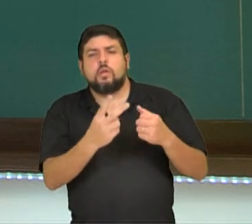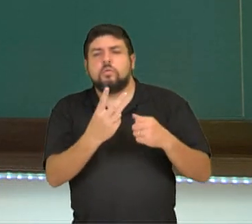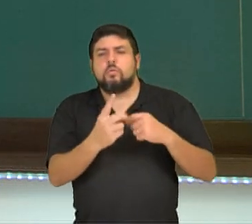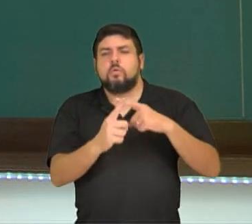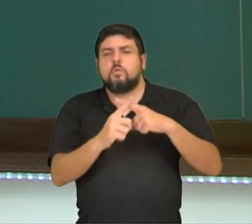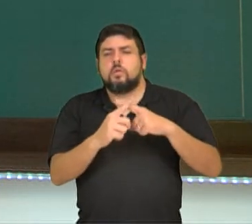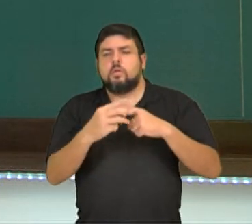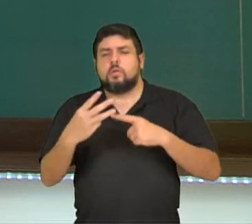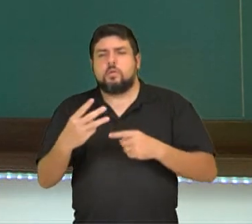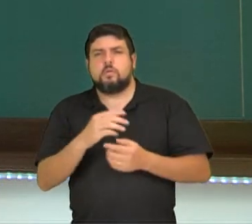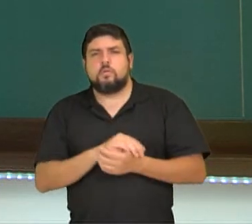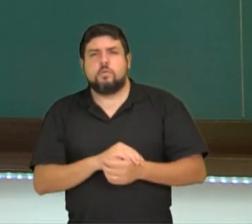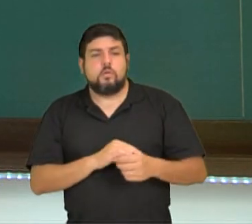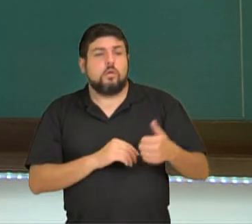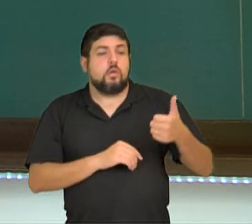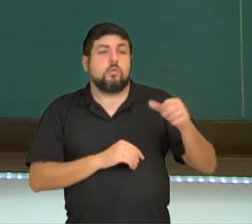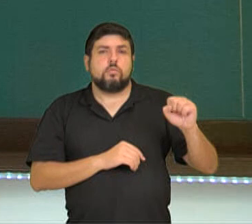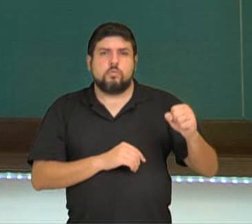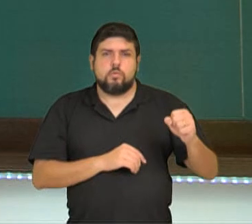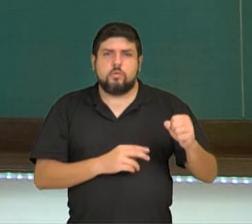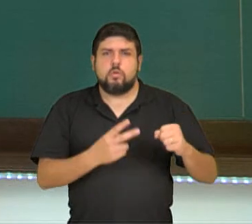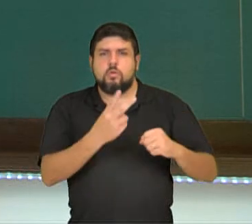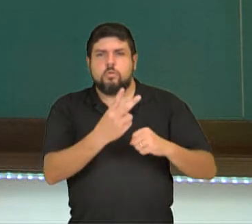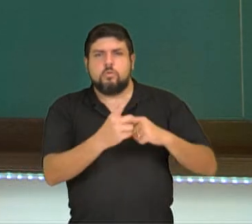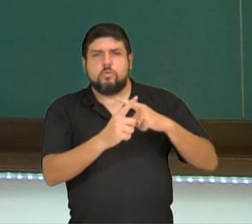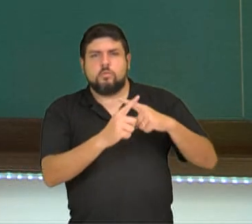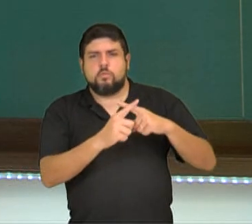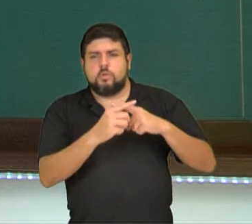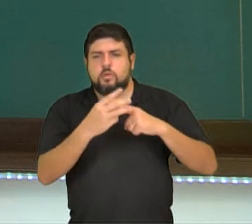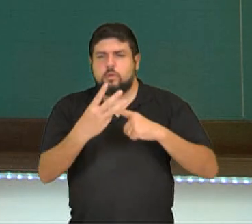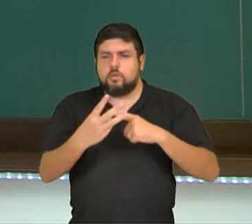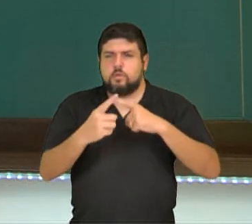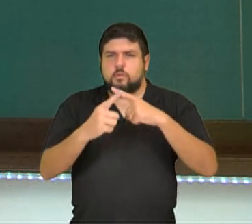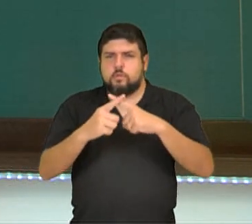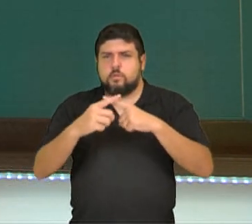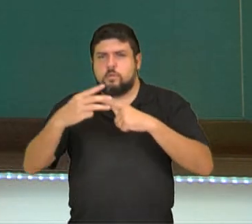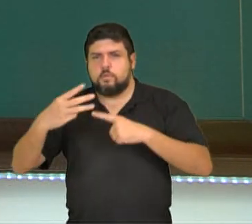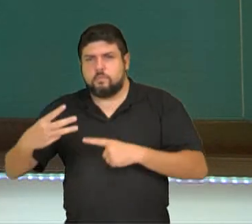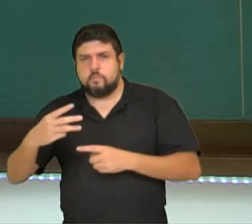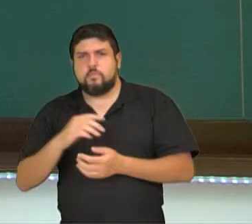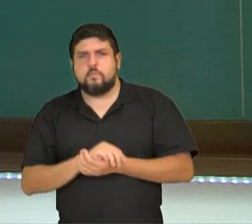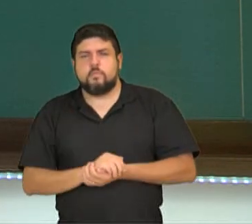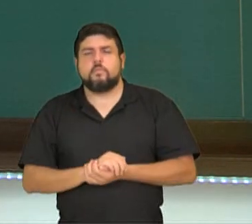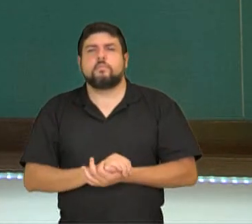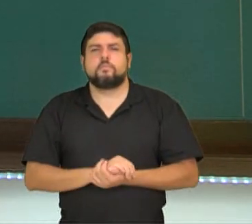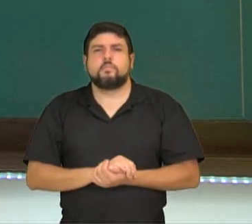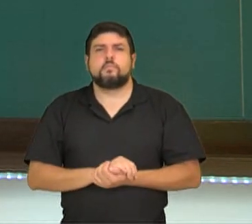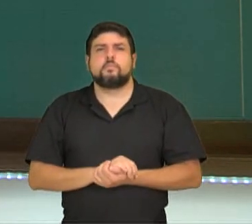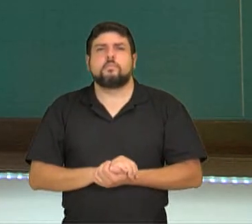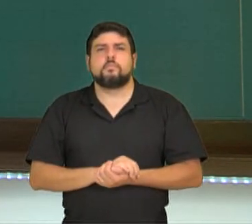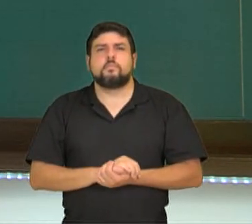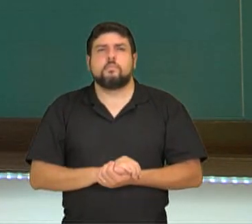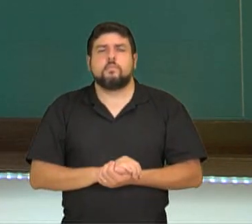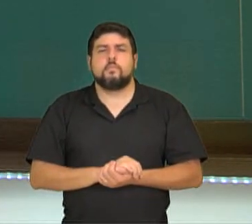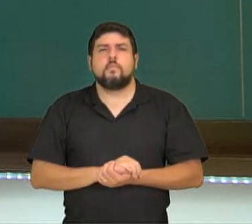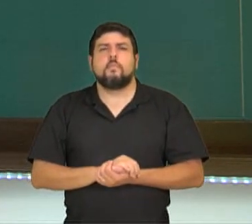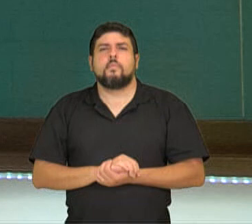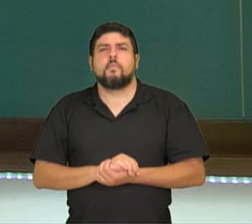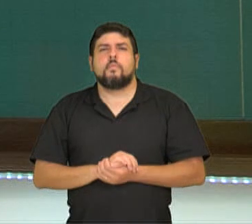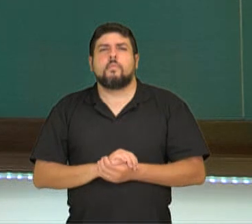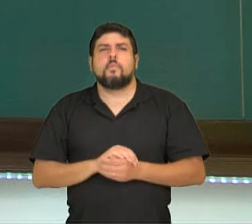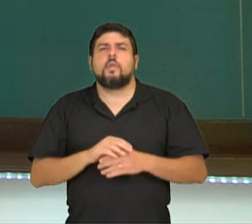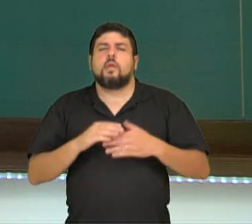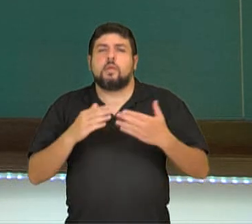3 vezes 3. Daí eu estou transformando num produto de 3 fatores, né? E nós podemos